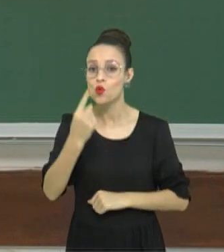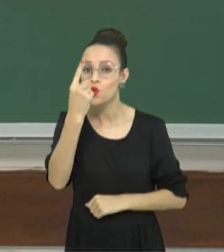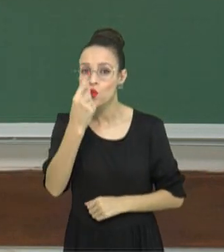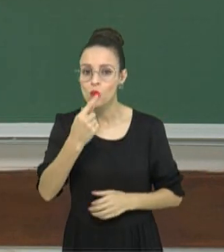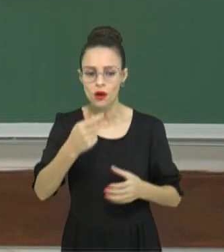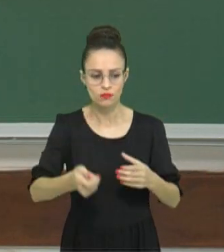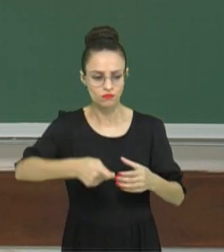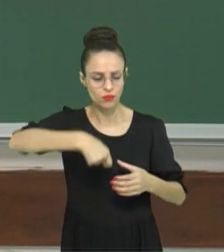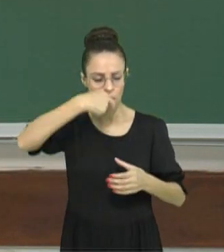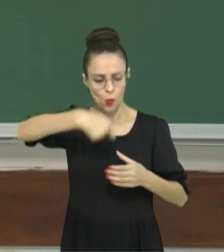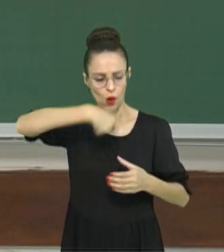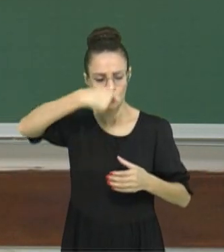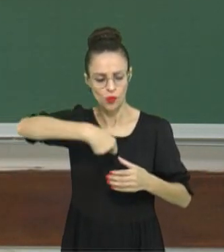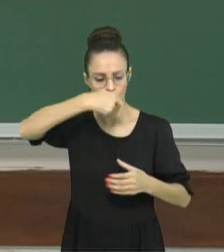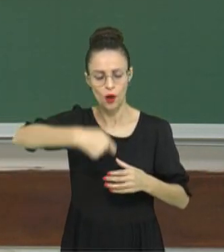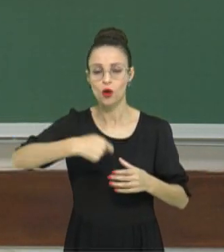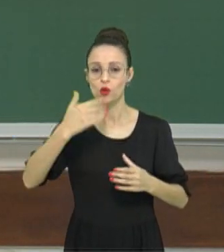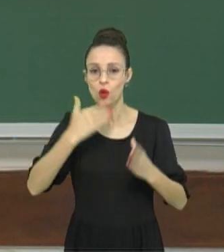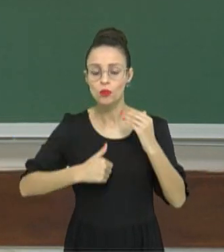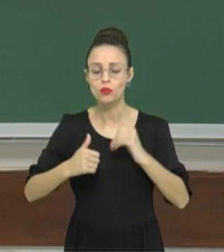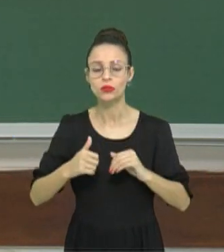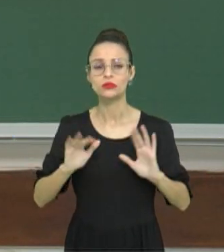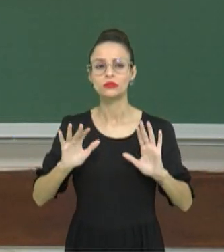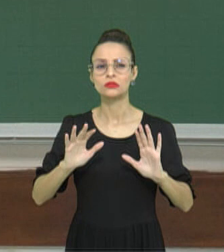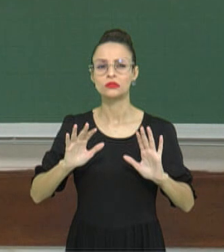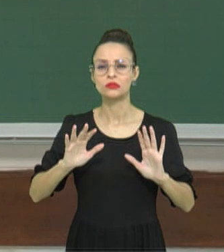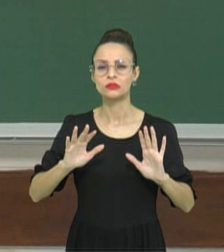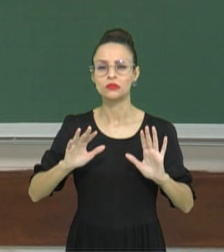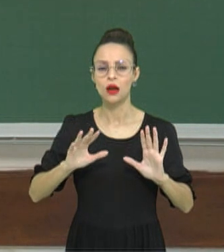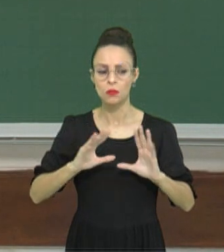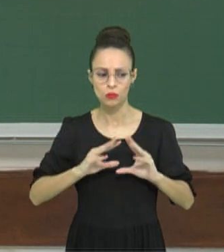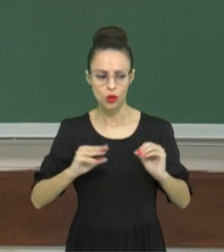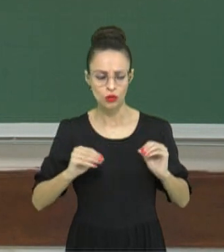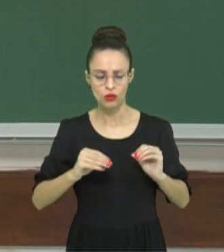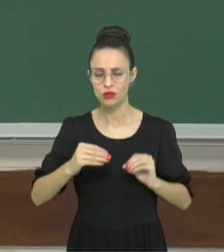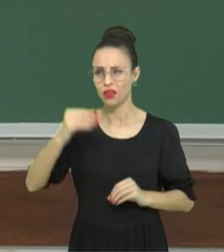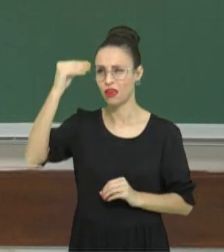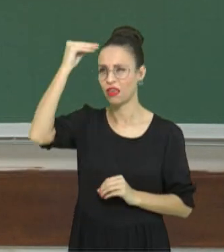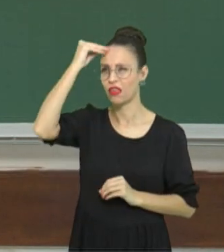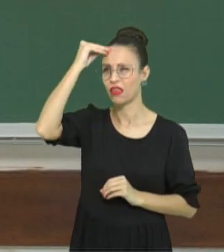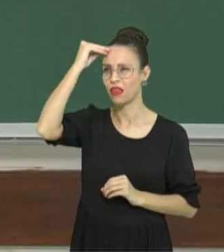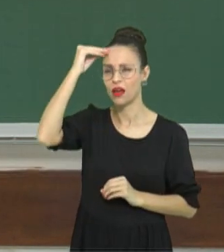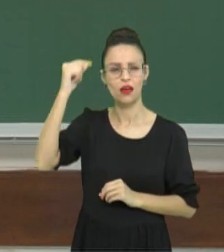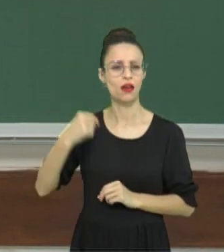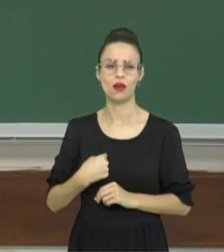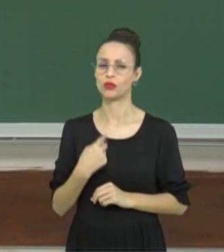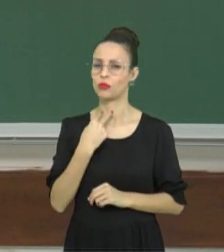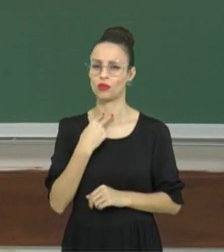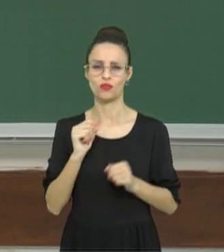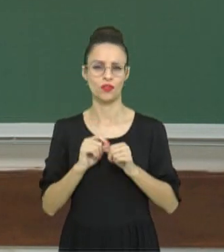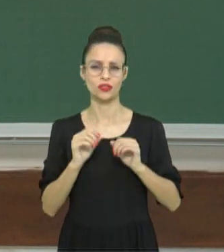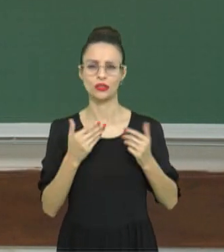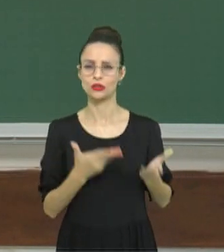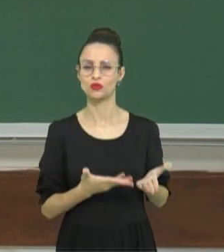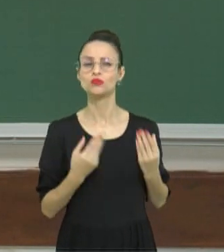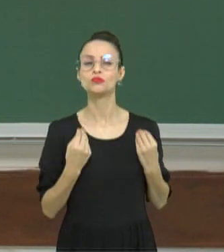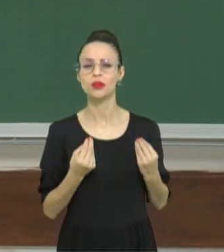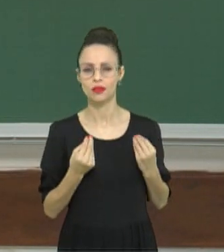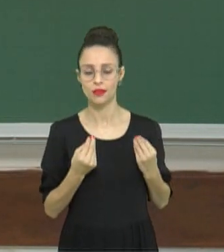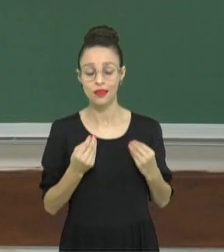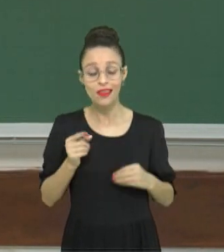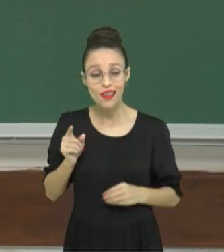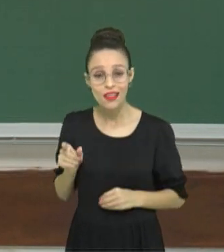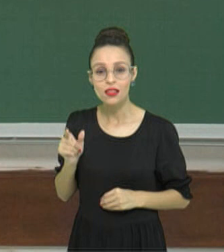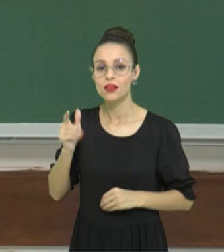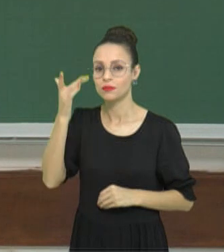refeição, exagera, mas depois disso vem aquele sentimento de culpa. Puxa, eu não poderia ter feito isso. E essa